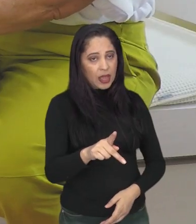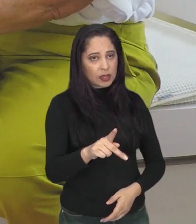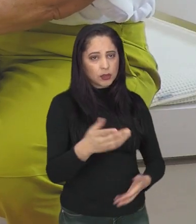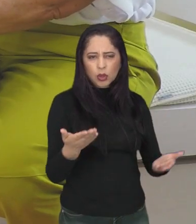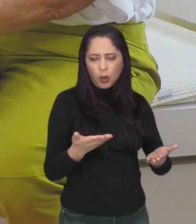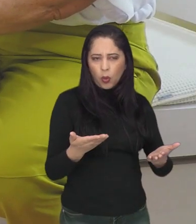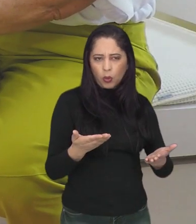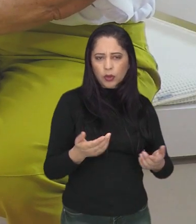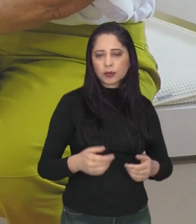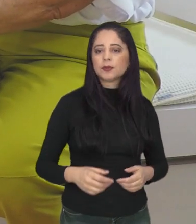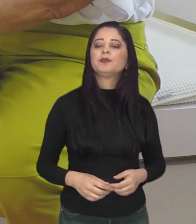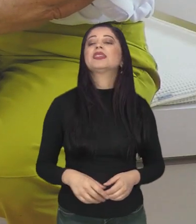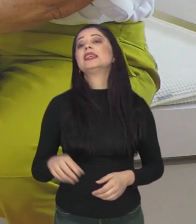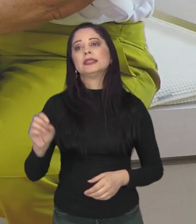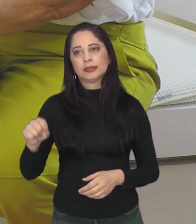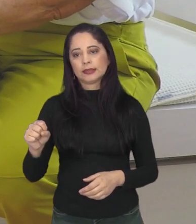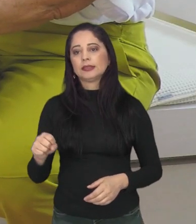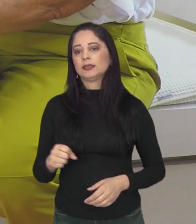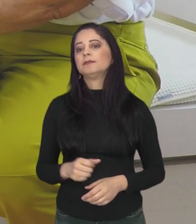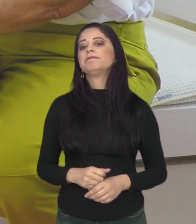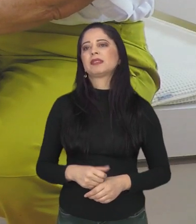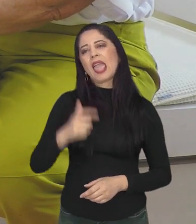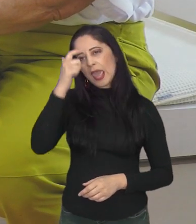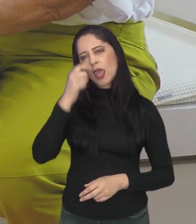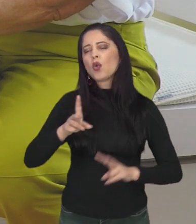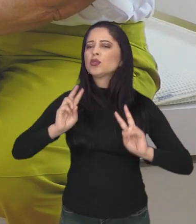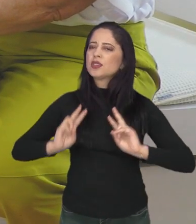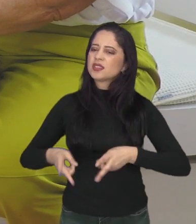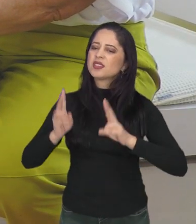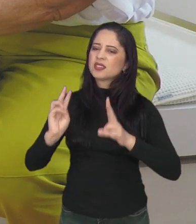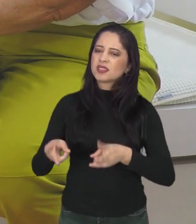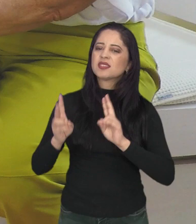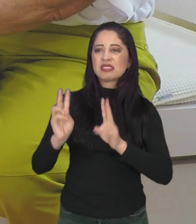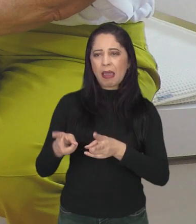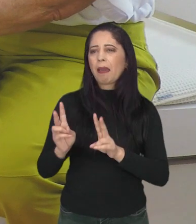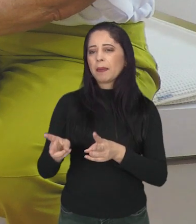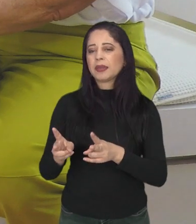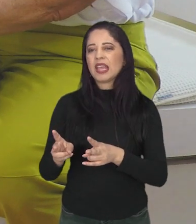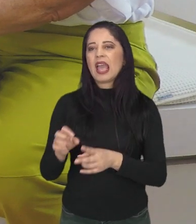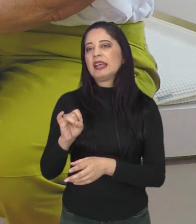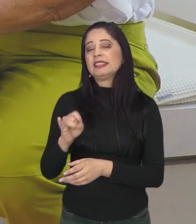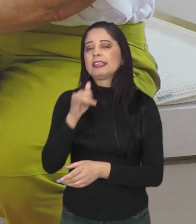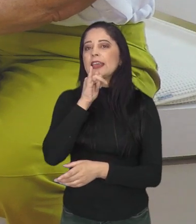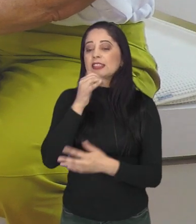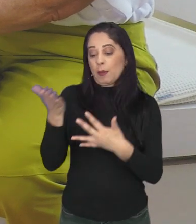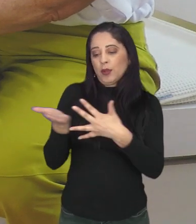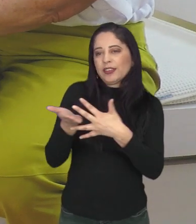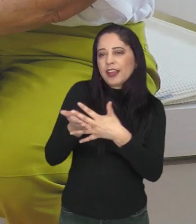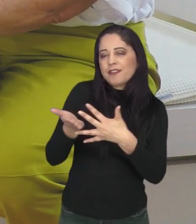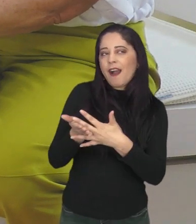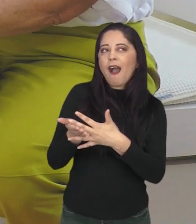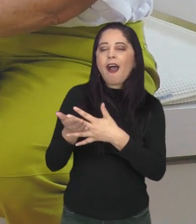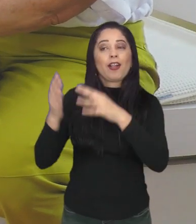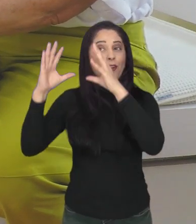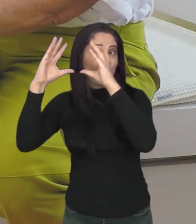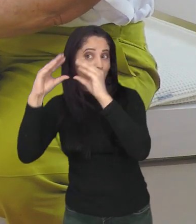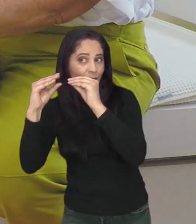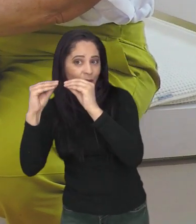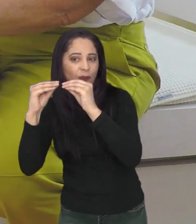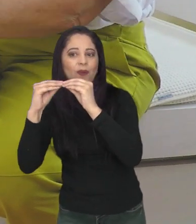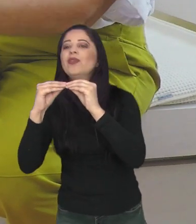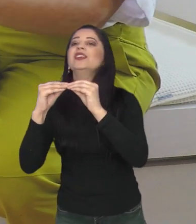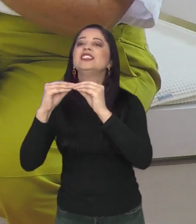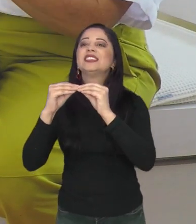aposentada né como que foi isso sim eu sempre fazia algum tempo que me sobrava às vezes à noite né